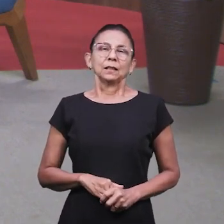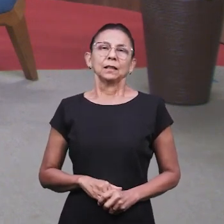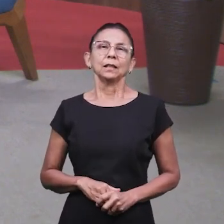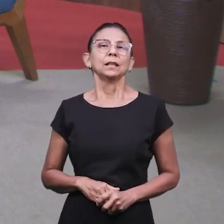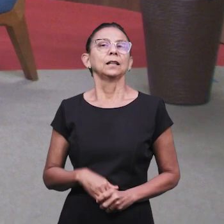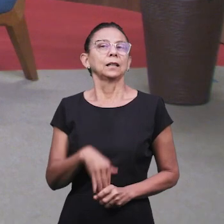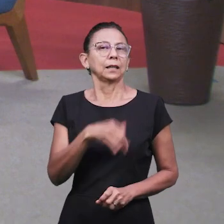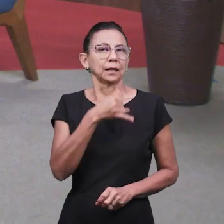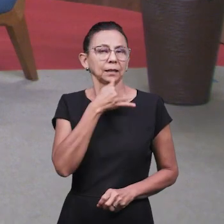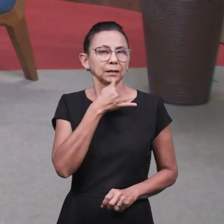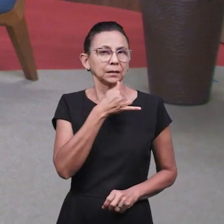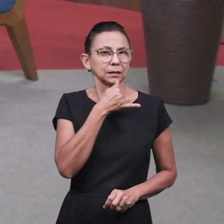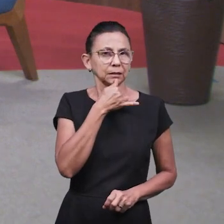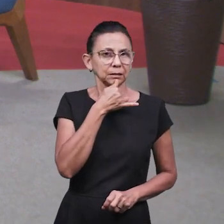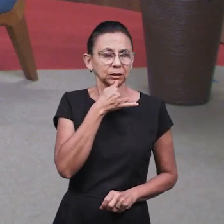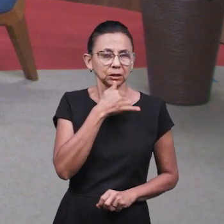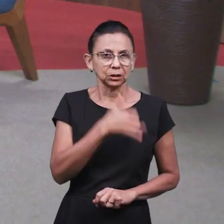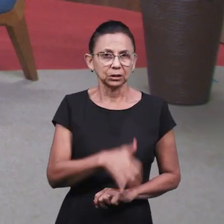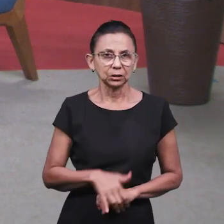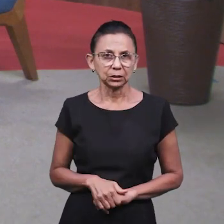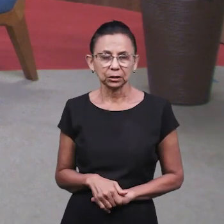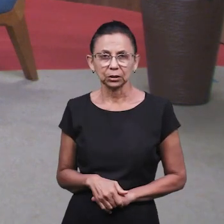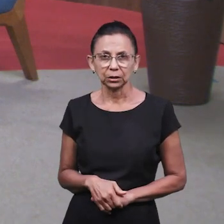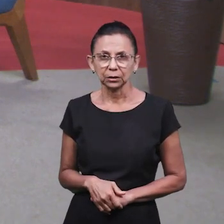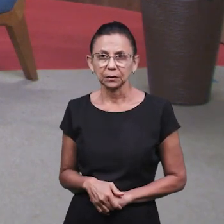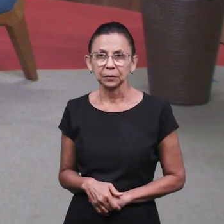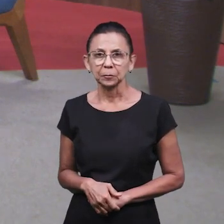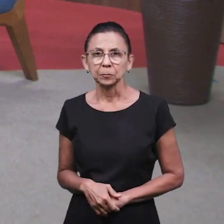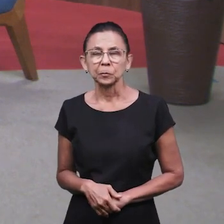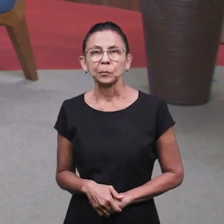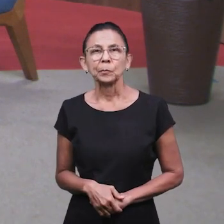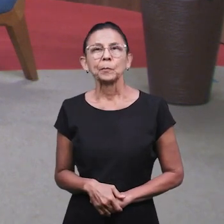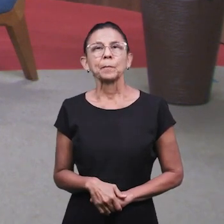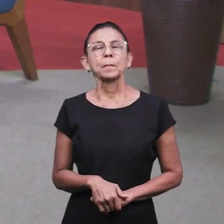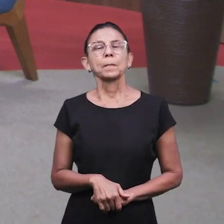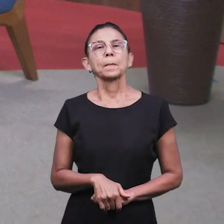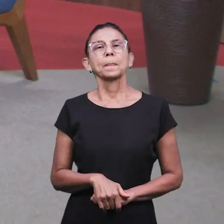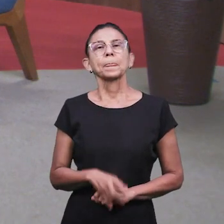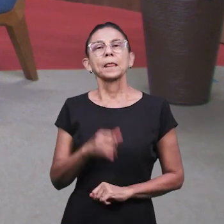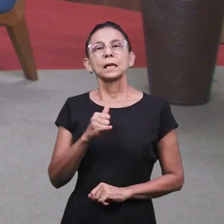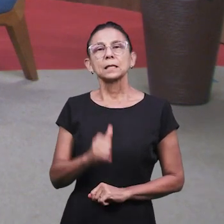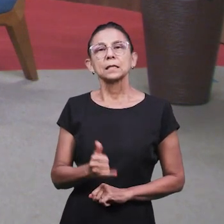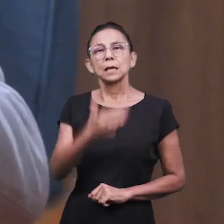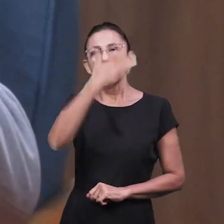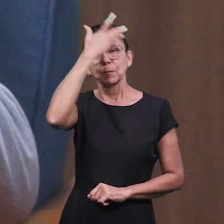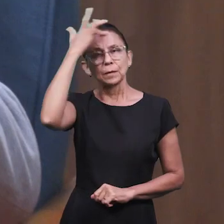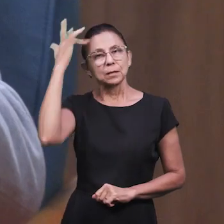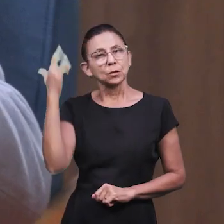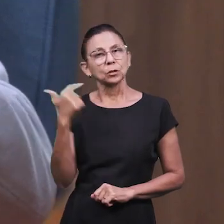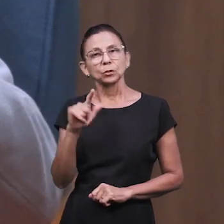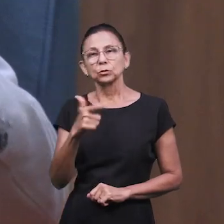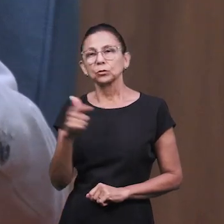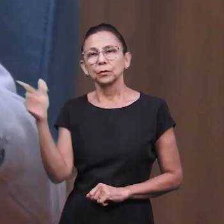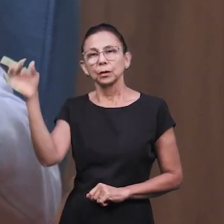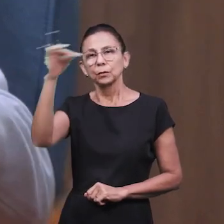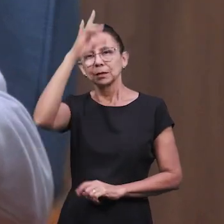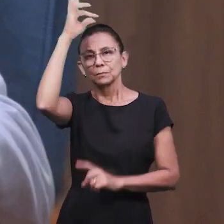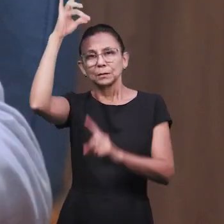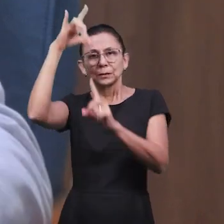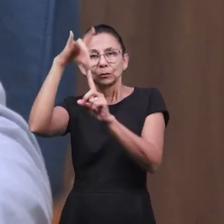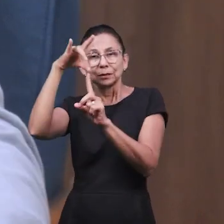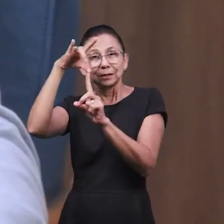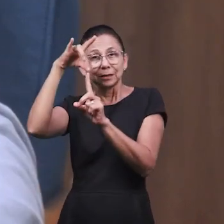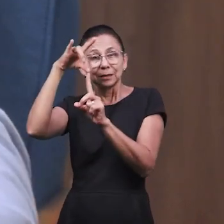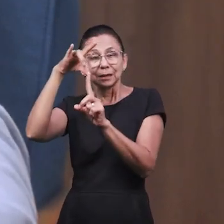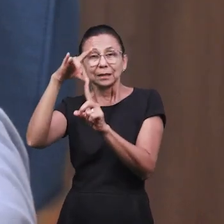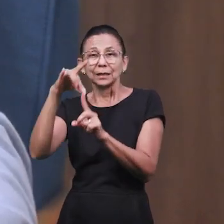que é uma lástima. O homem Josias, sem o governo, sem o domínio, sem a bênção do Espírito Santo, é